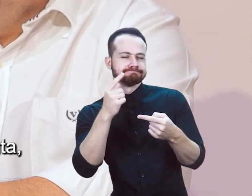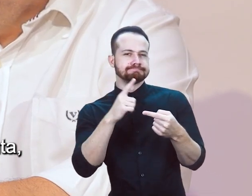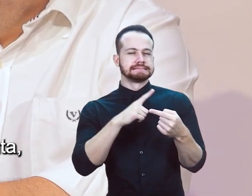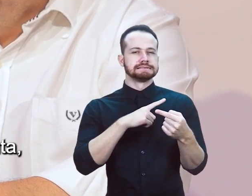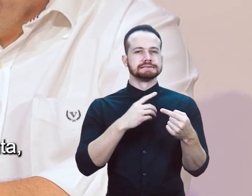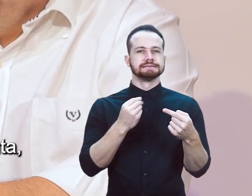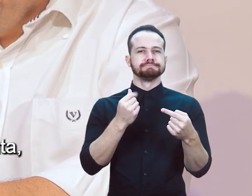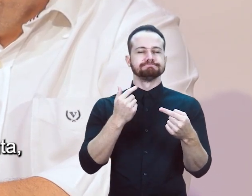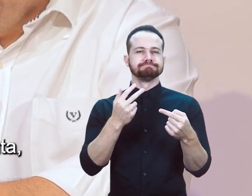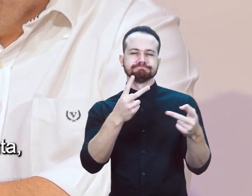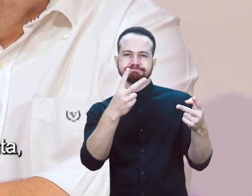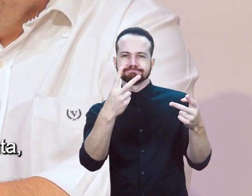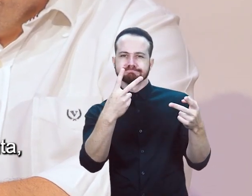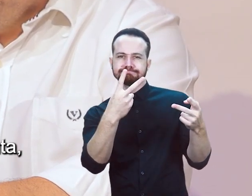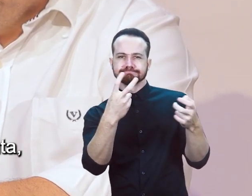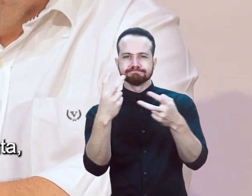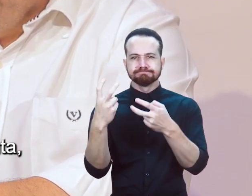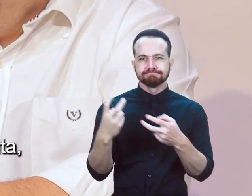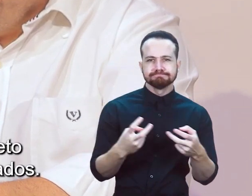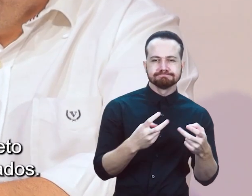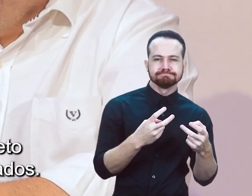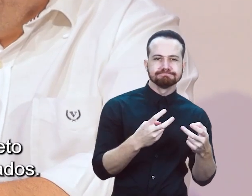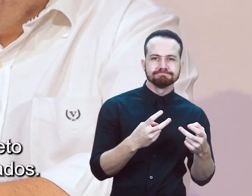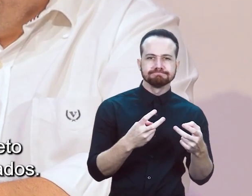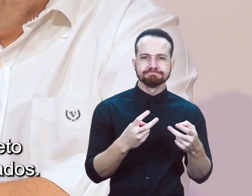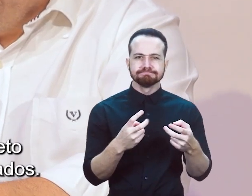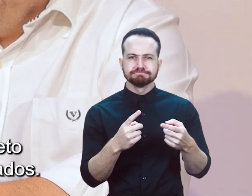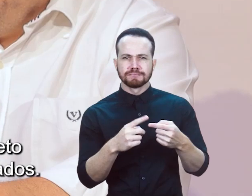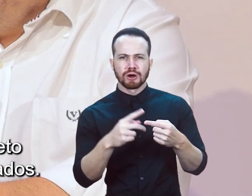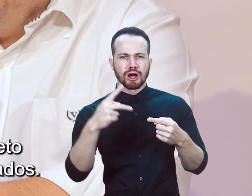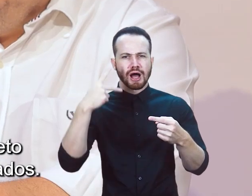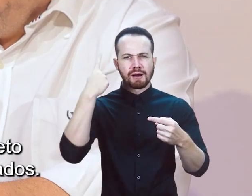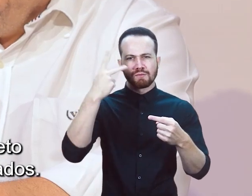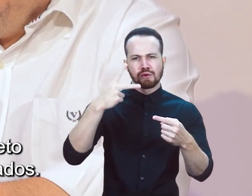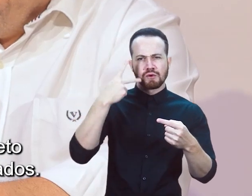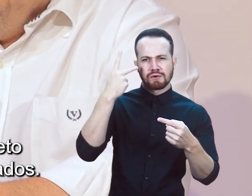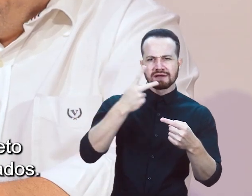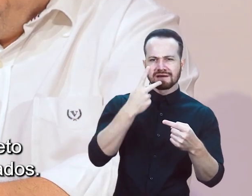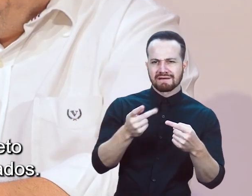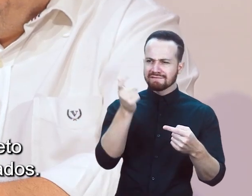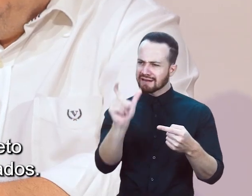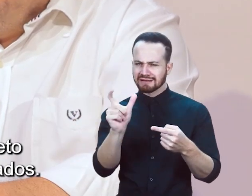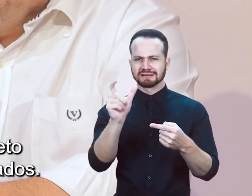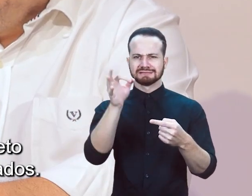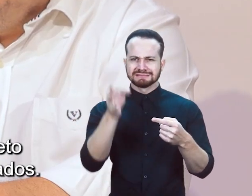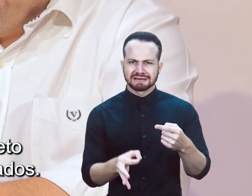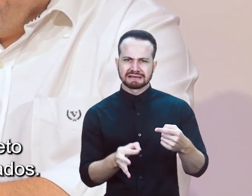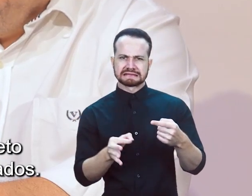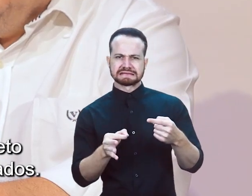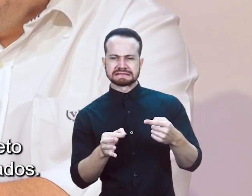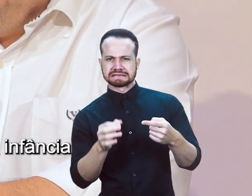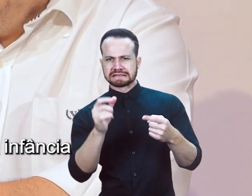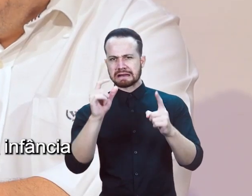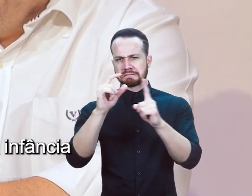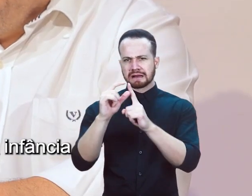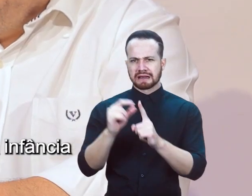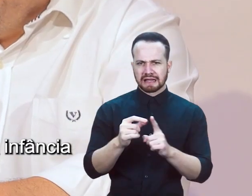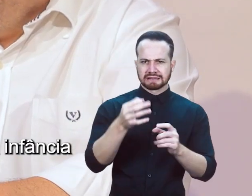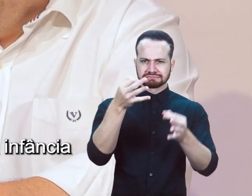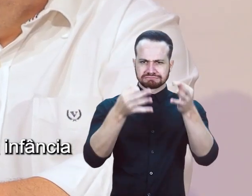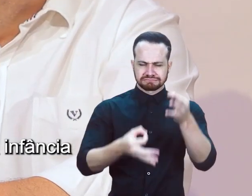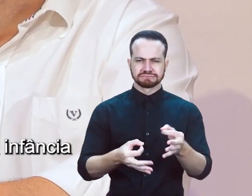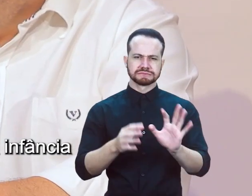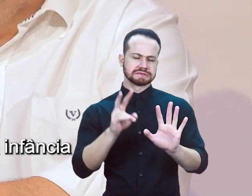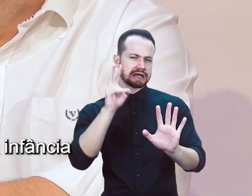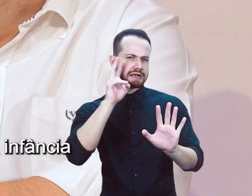gente escuta aí, isso assim não é mais politicamente correto falar, né, termos que são colocados. Eu estava